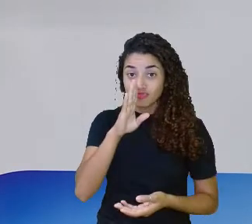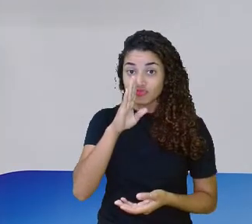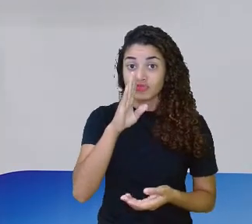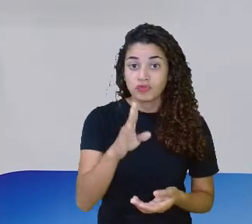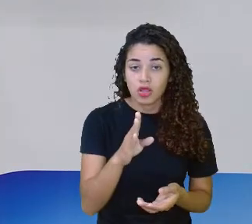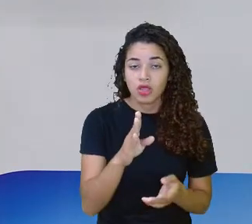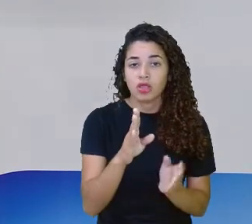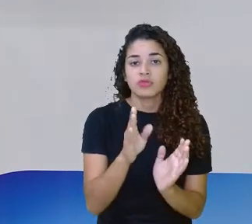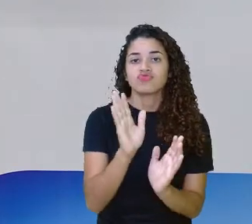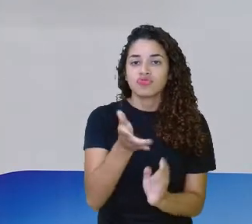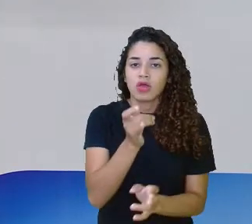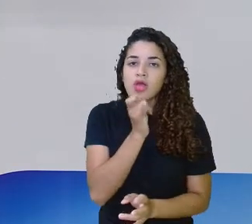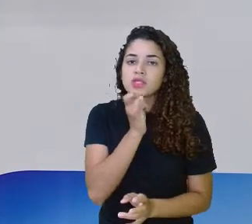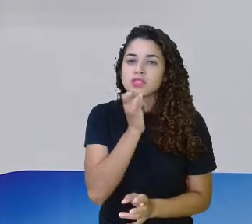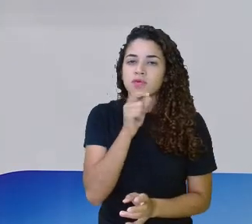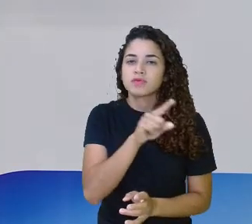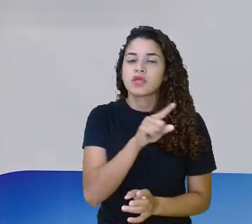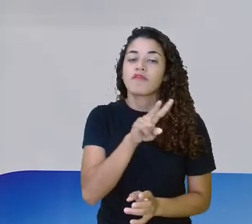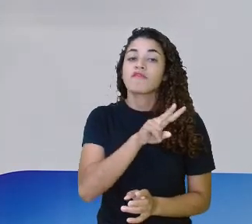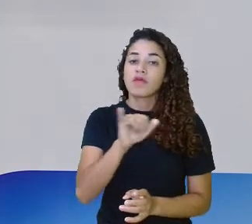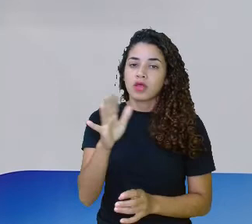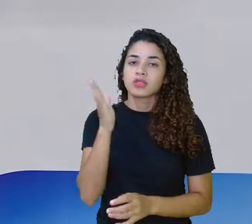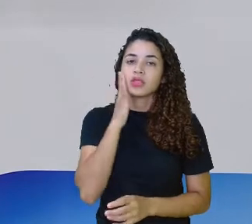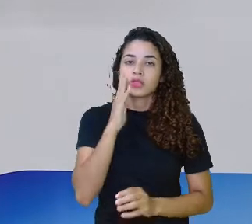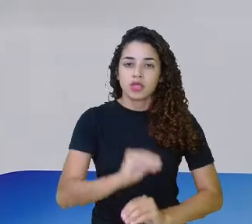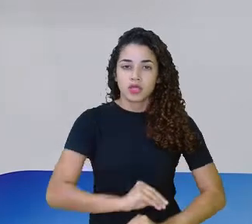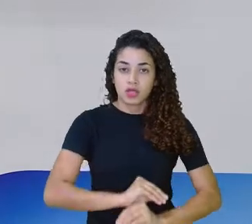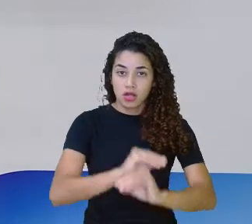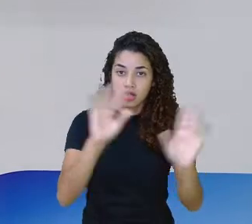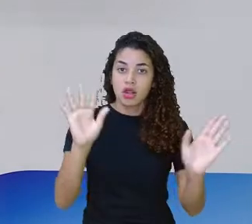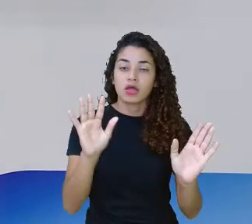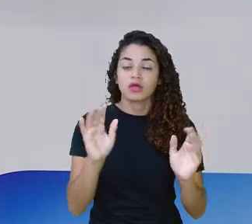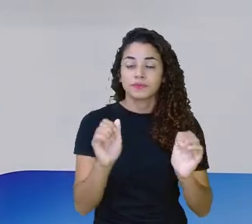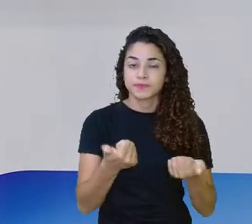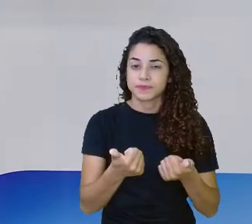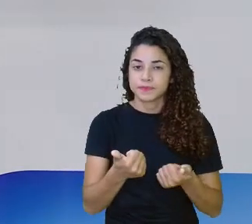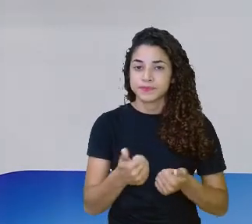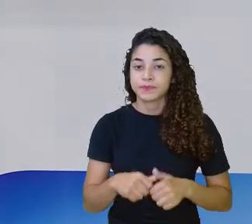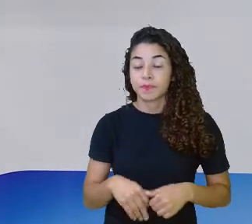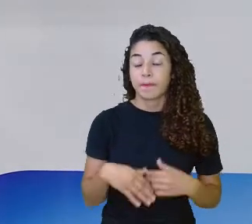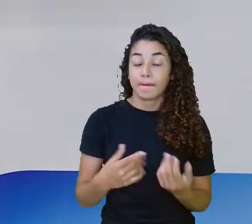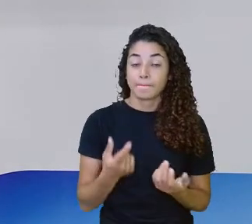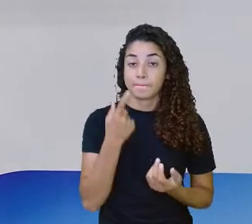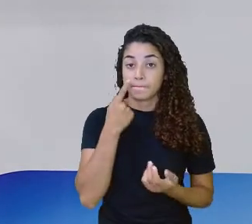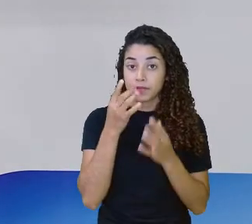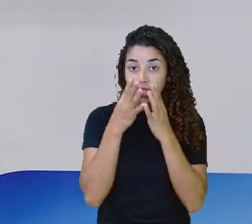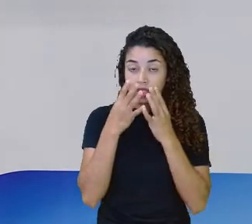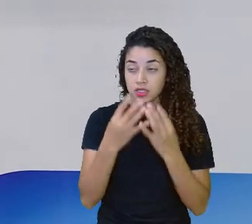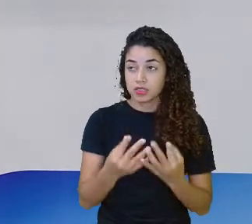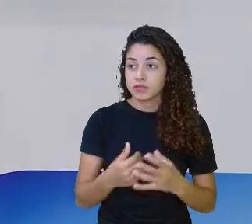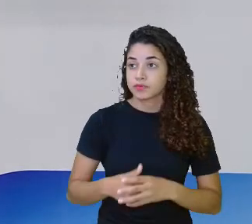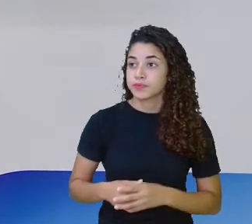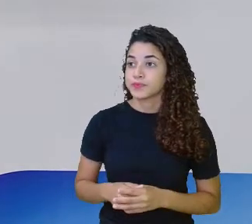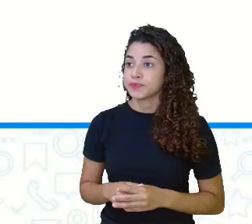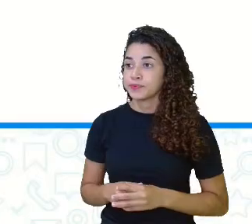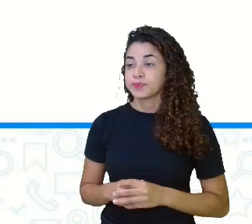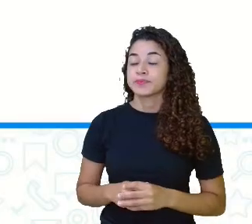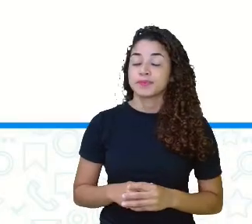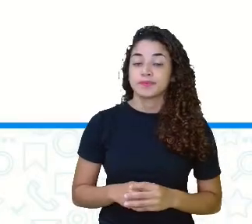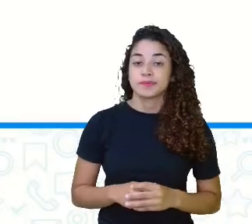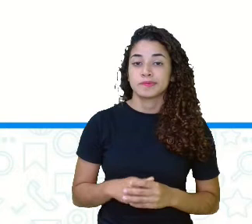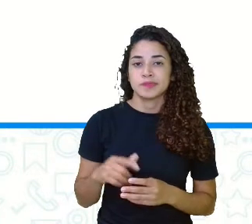os exemplos e vocês vão entender claramente o que eu estou querendo dizer. Presta atenção comigo.